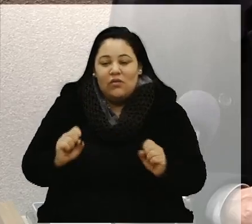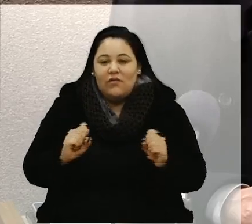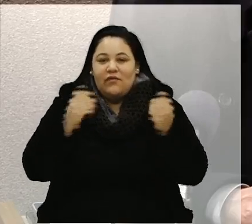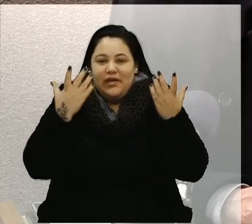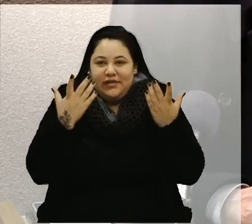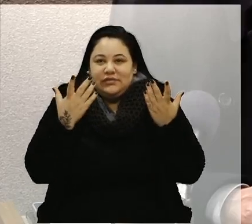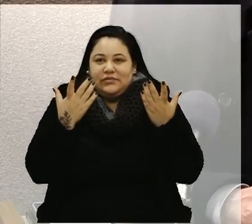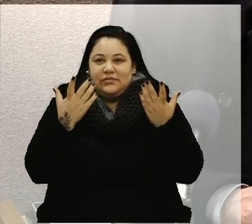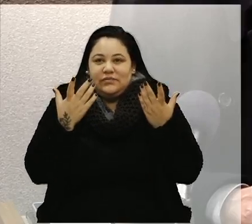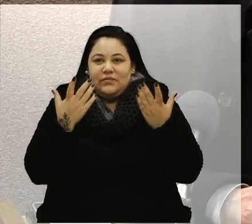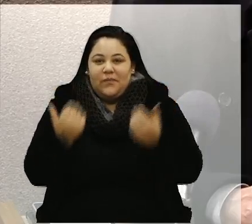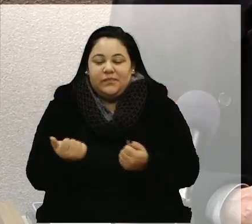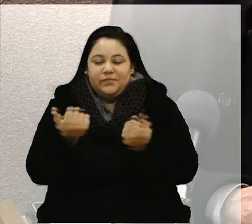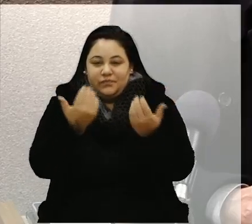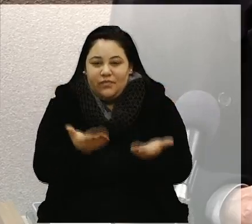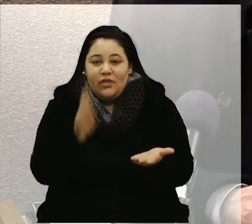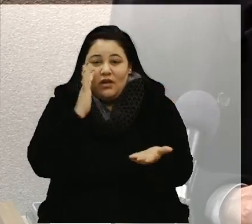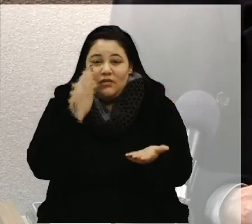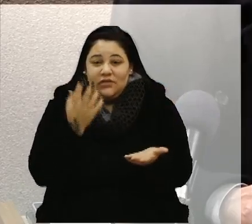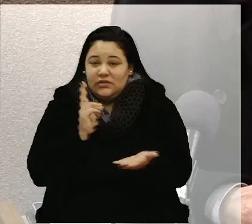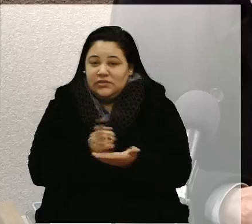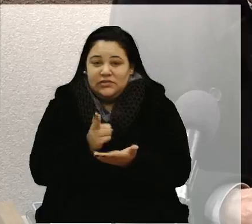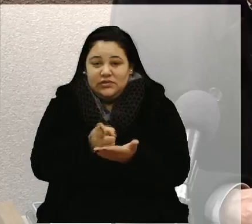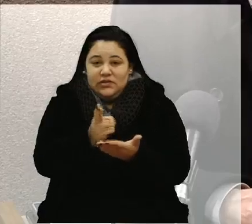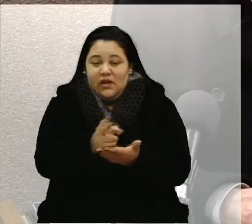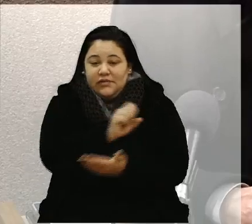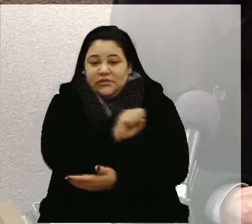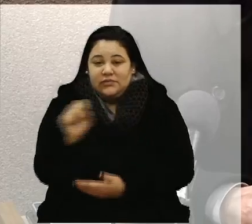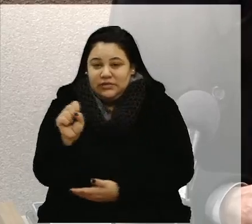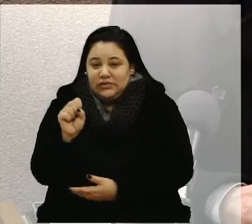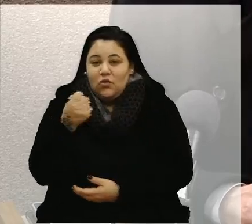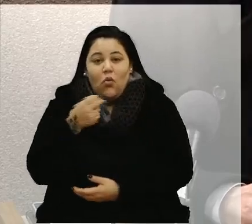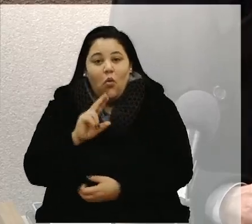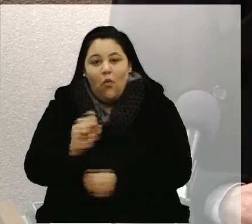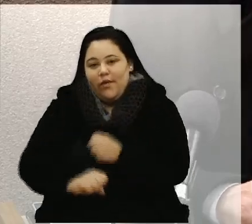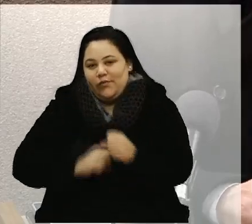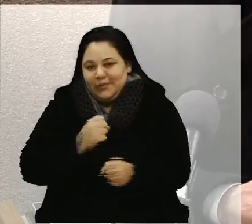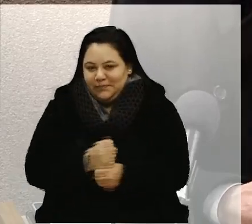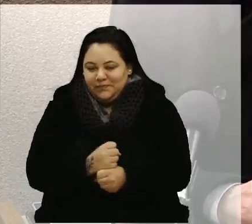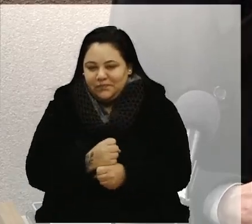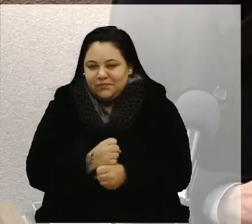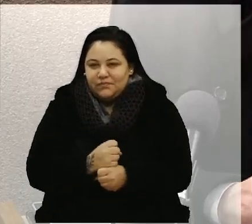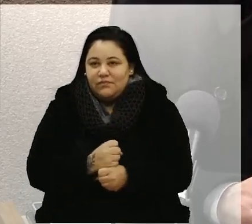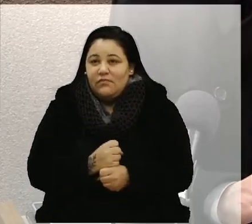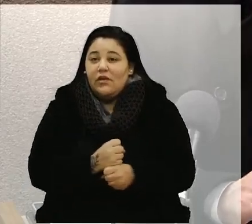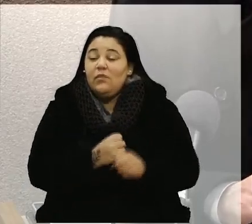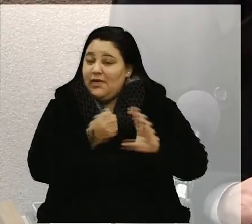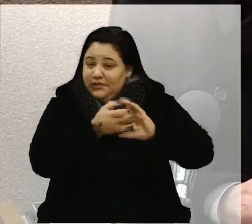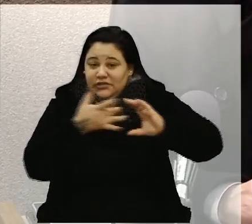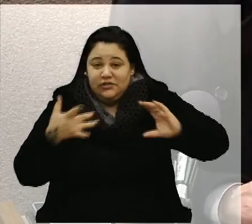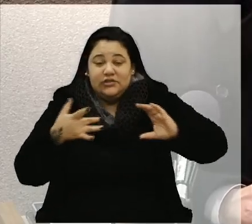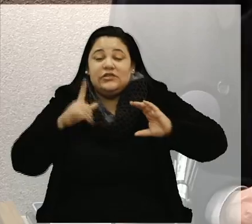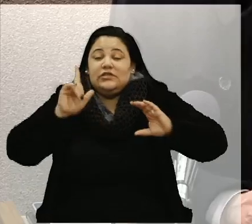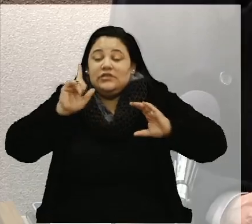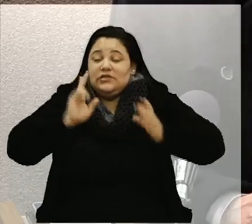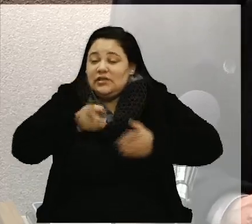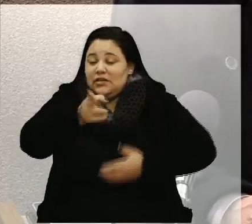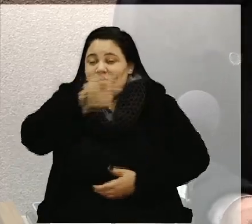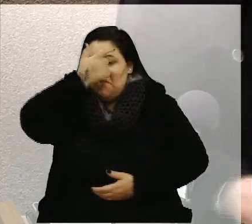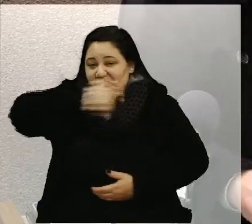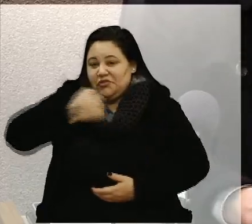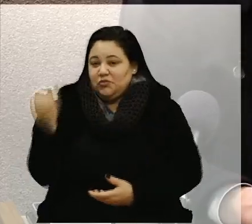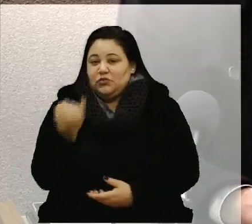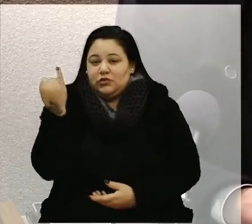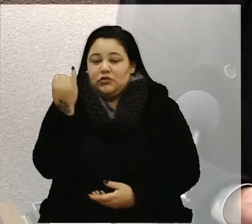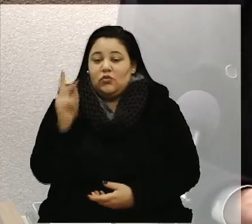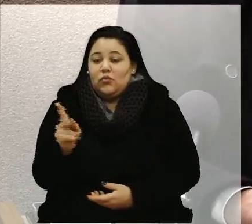pela franqueadora e que acontecem com frequência semestral ou anual. Um dos aspectos que sempre considerei importante é que o professor